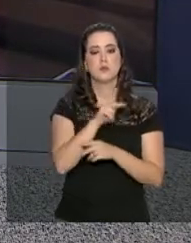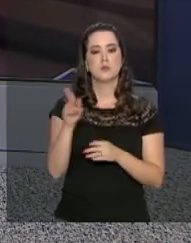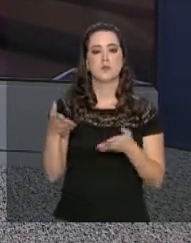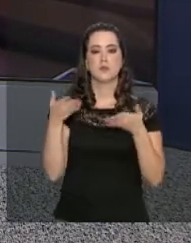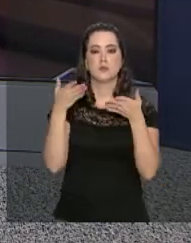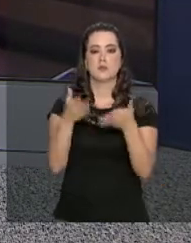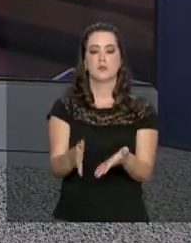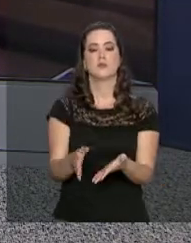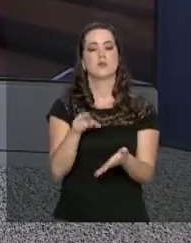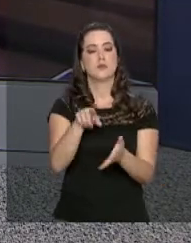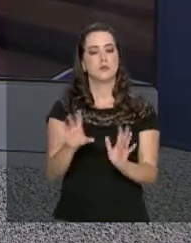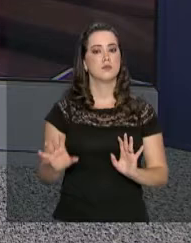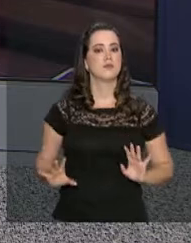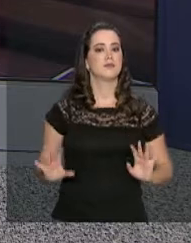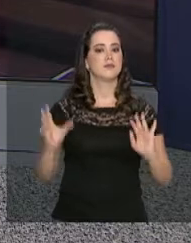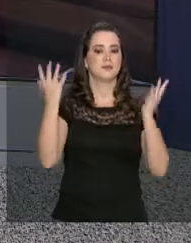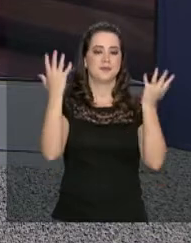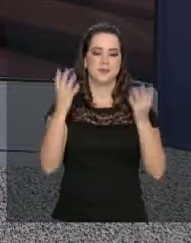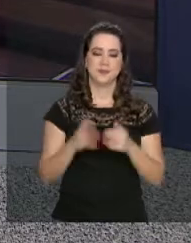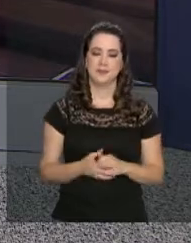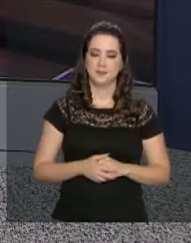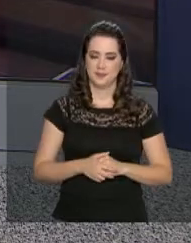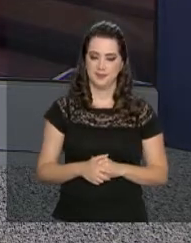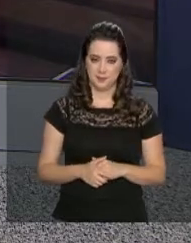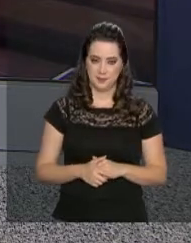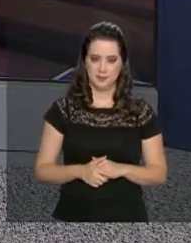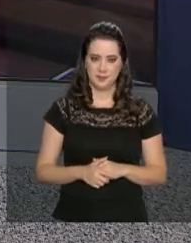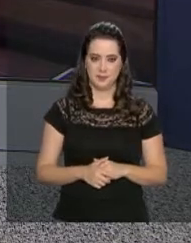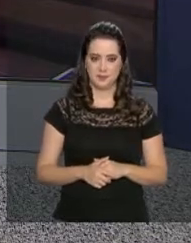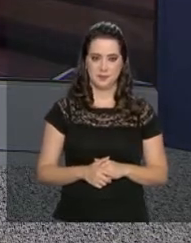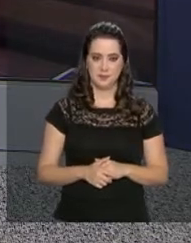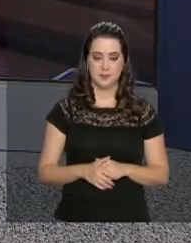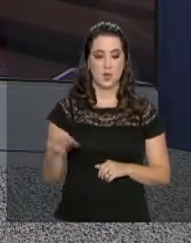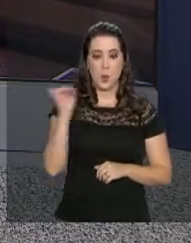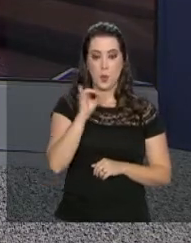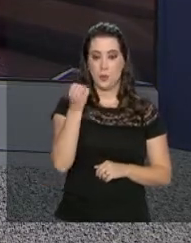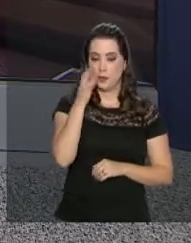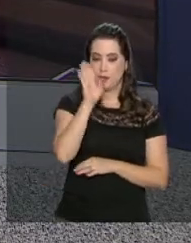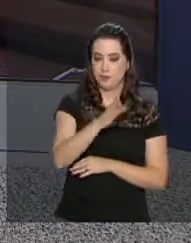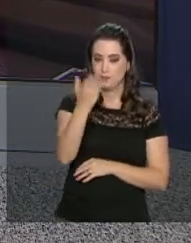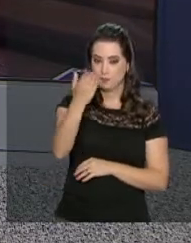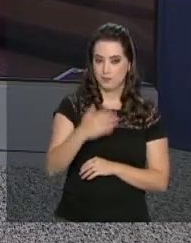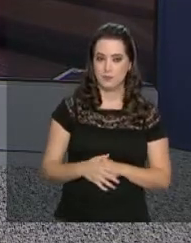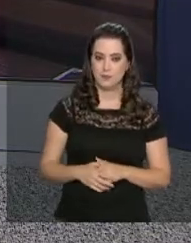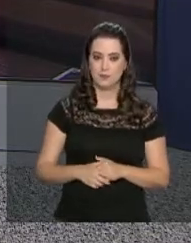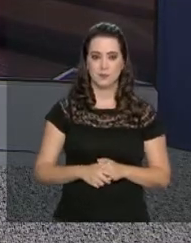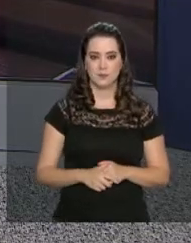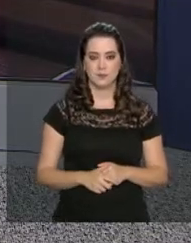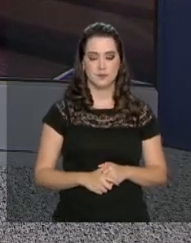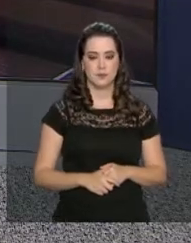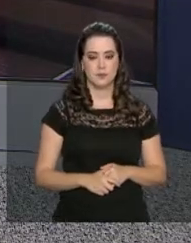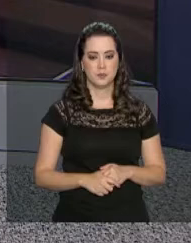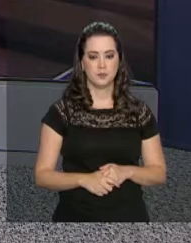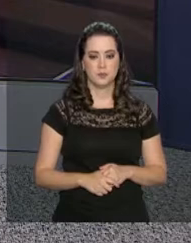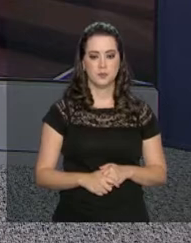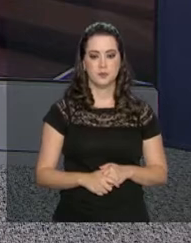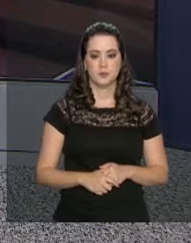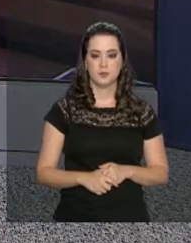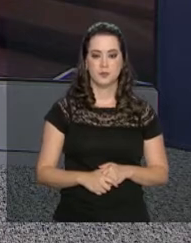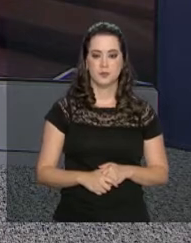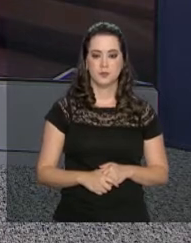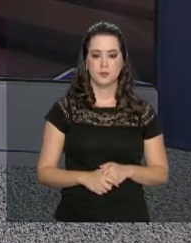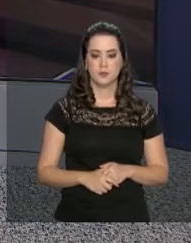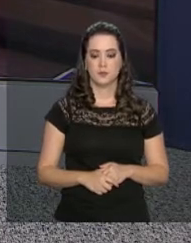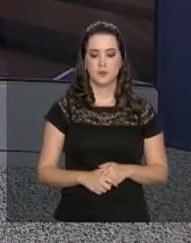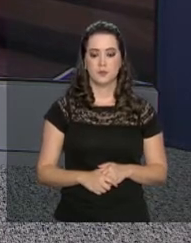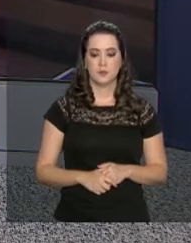onde agora há pouco o presidente Michel Temer participou de uma cerimônia. Olá, Ricardo. Boa tarde mais uma vez.